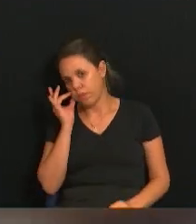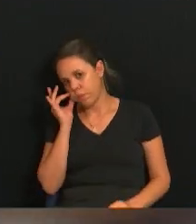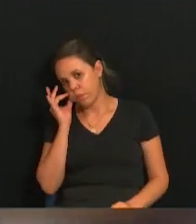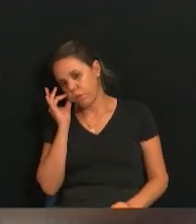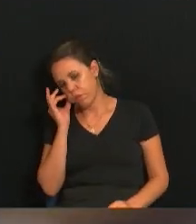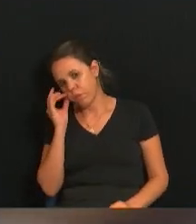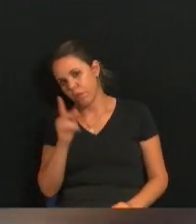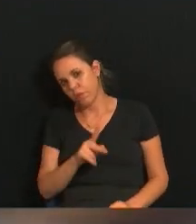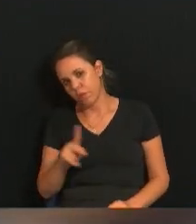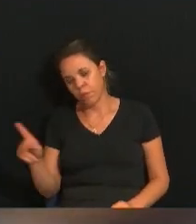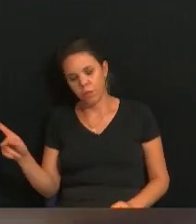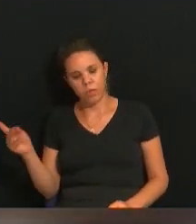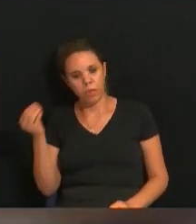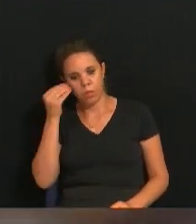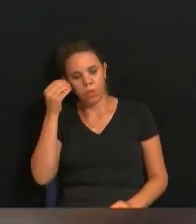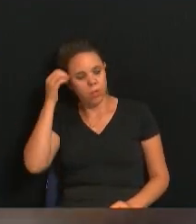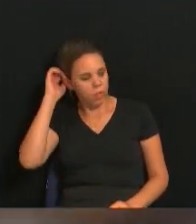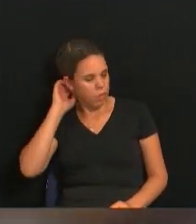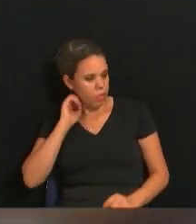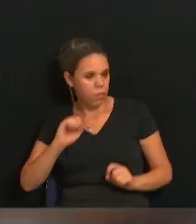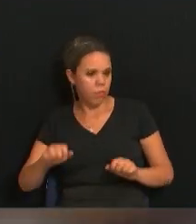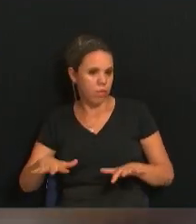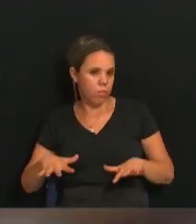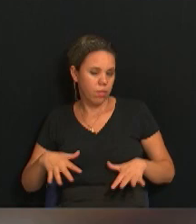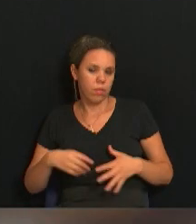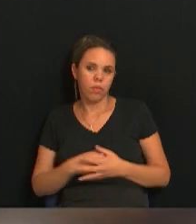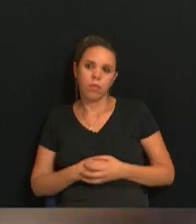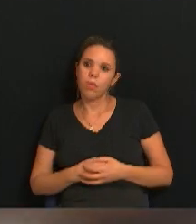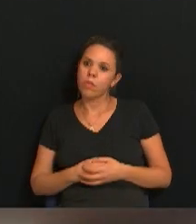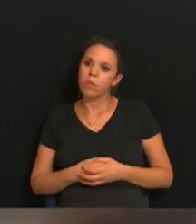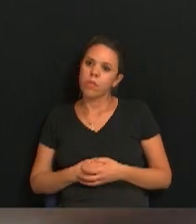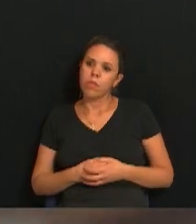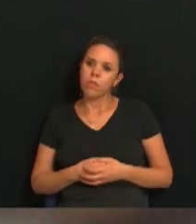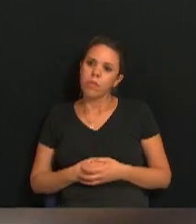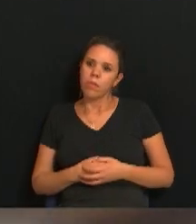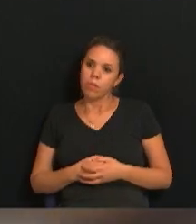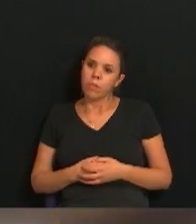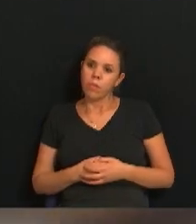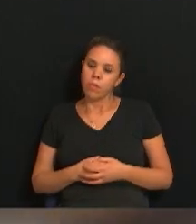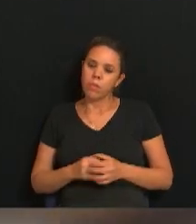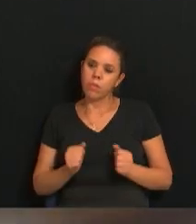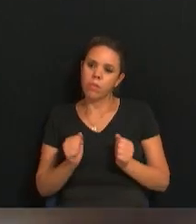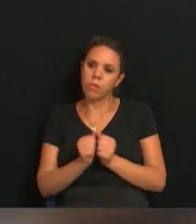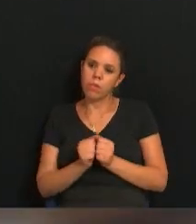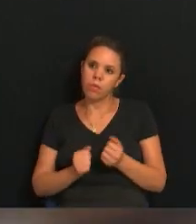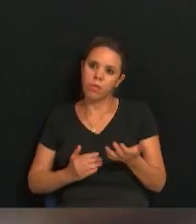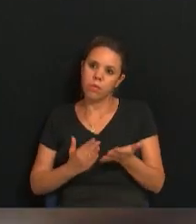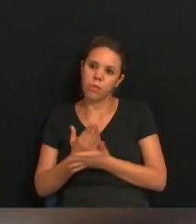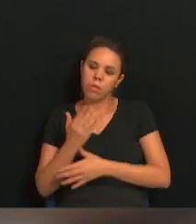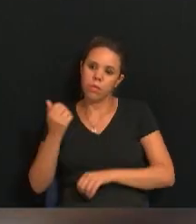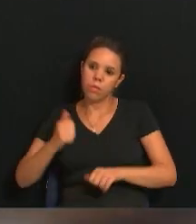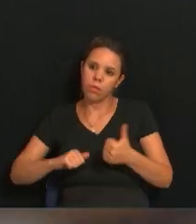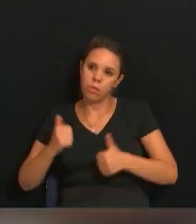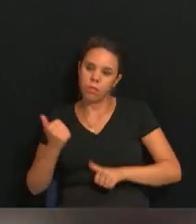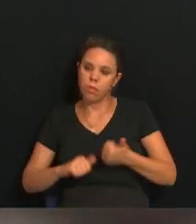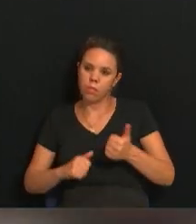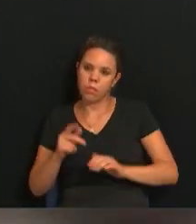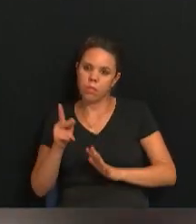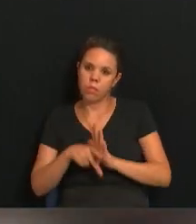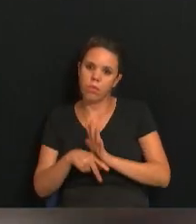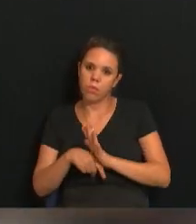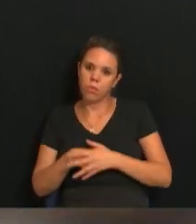tem buscado um auditório para que nós possamos estar juntos, né, aprovando e tramitando todos esses